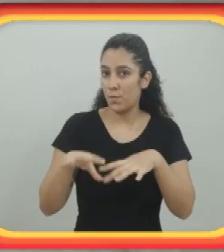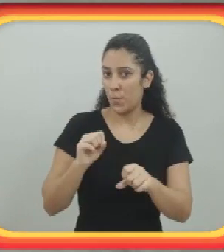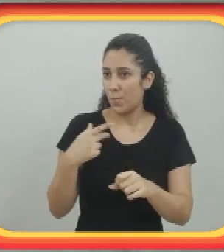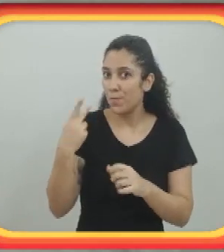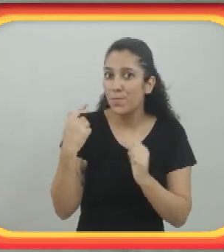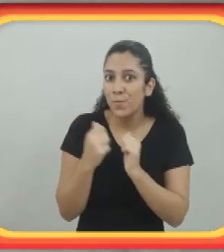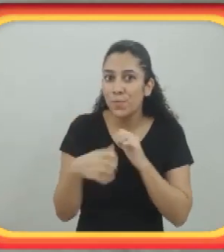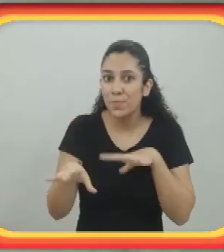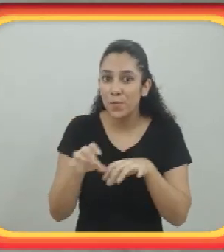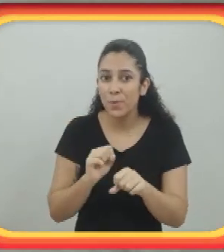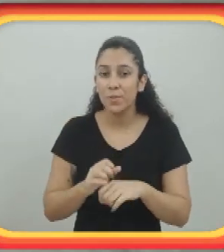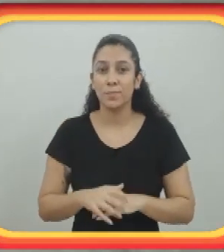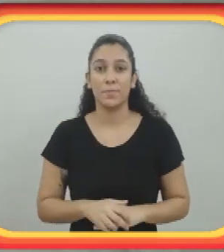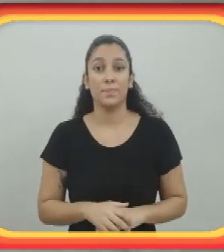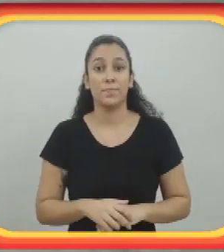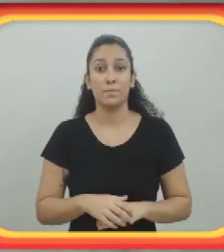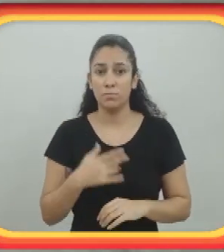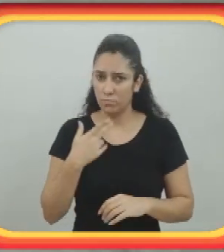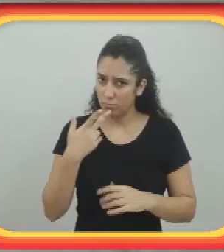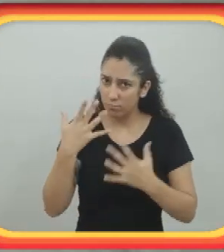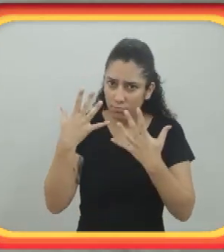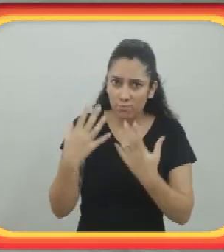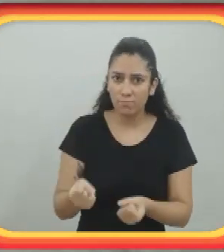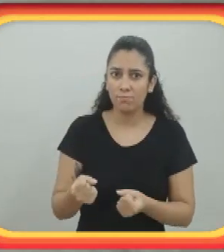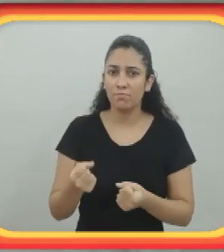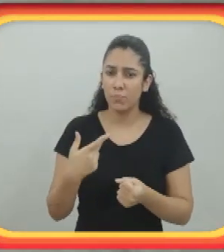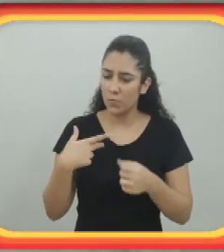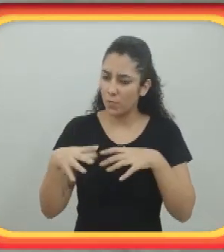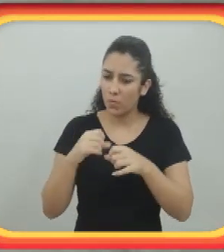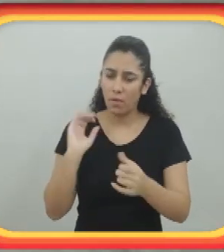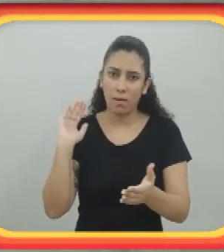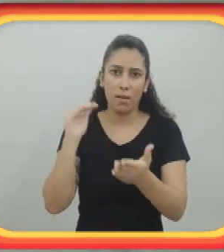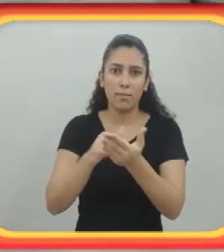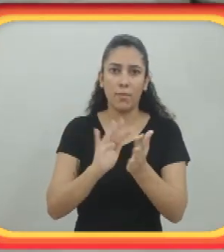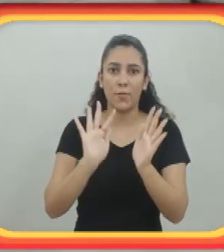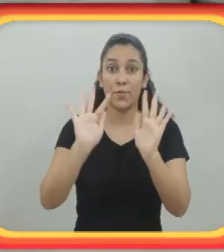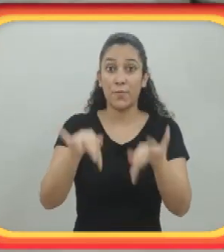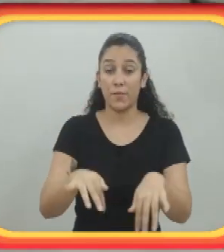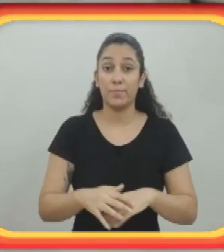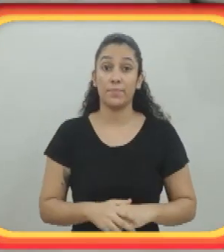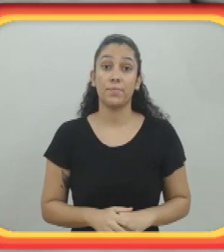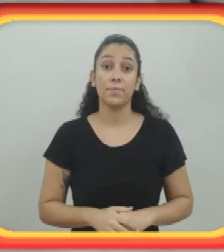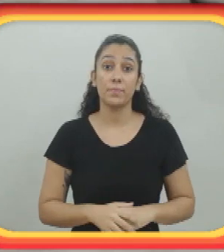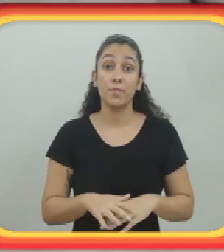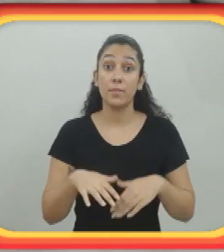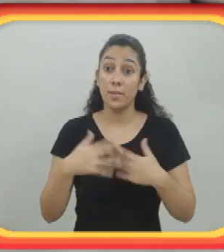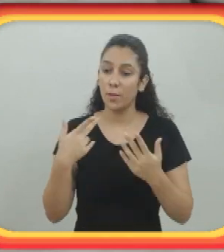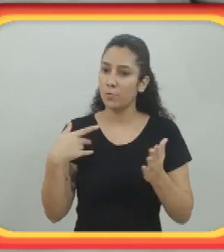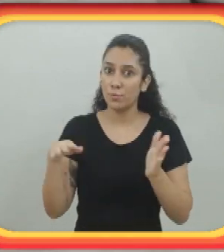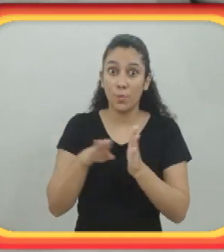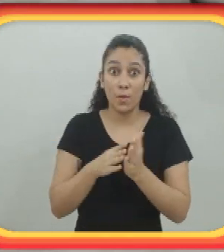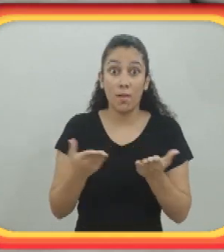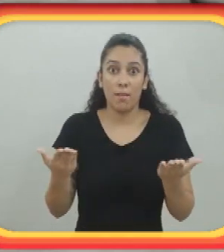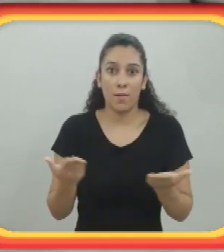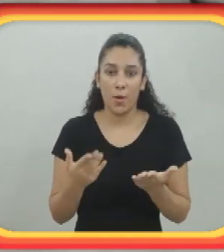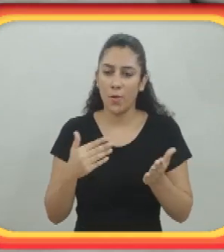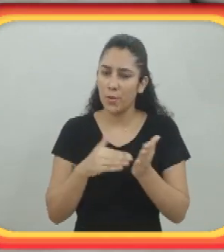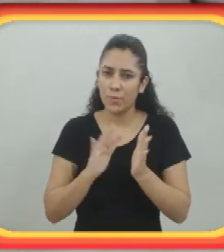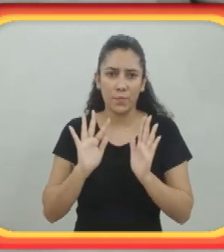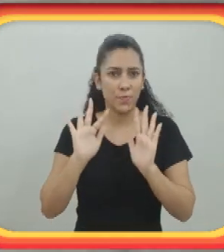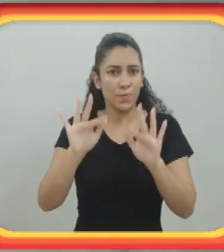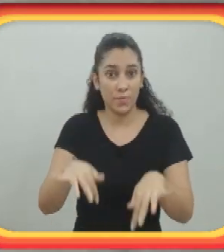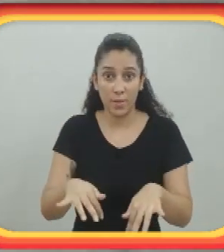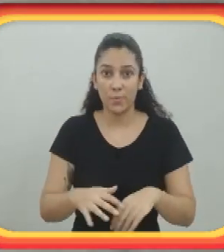foi fundamental que o Lucas falou, pai, vamos formar junto. Vamos formar junto, pai. Então eu falei, vamos embora, vamos até o final. Agora chegamos até aqui, vamos até o